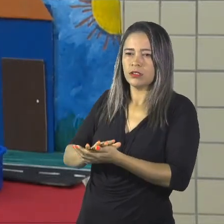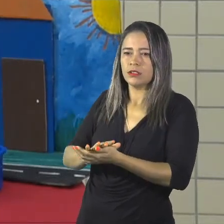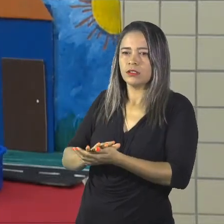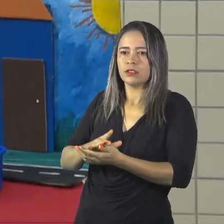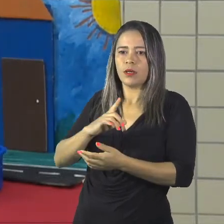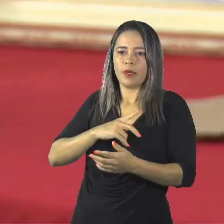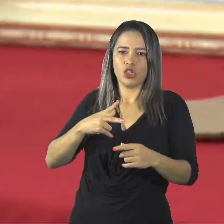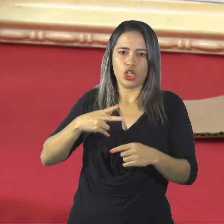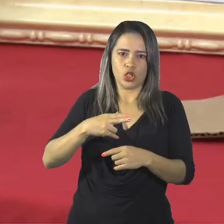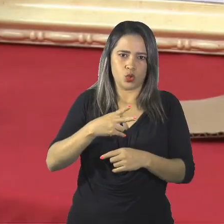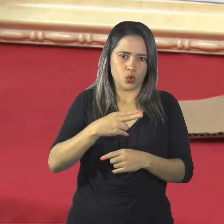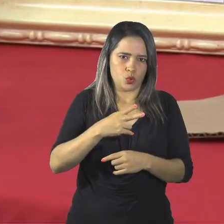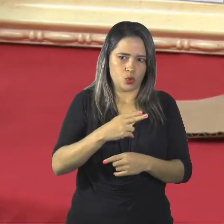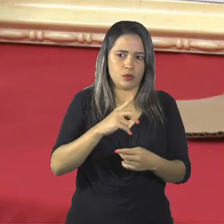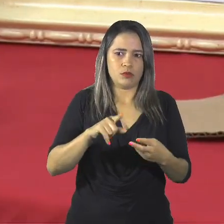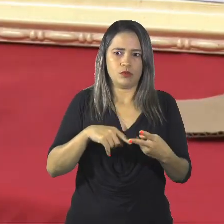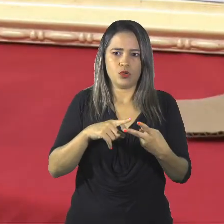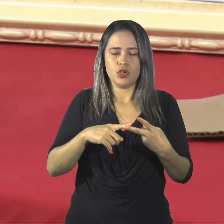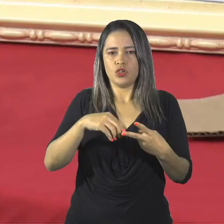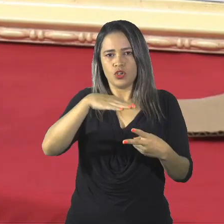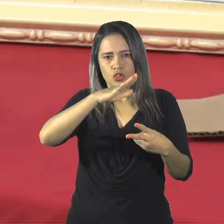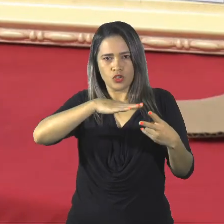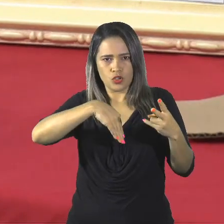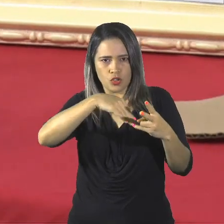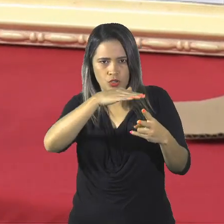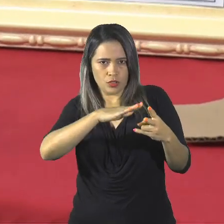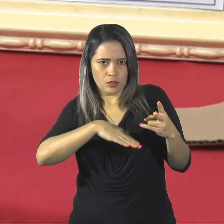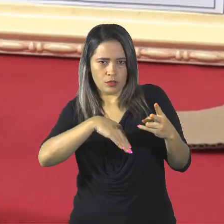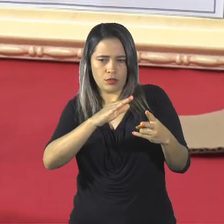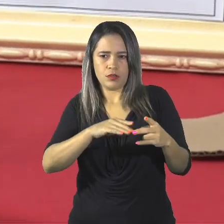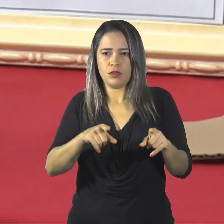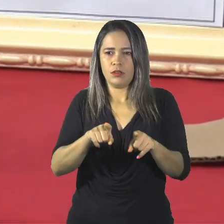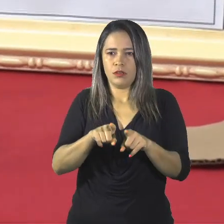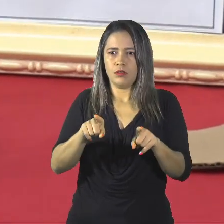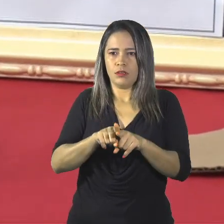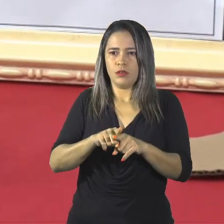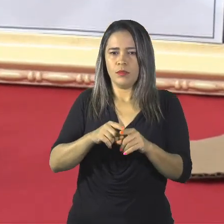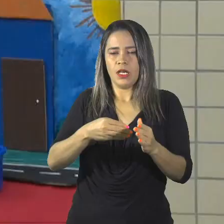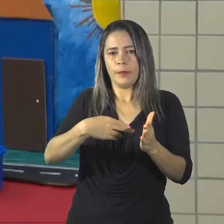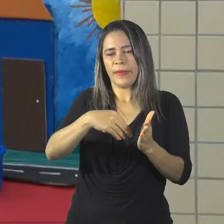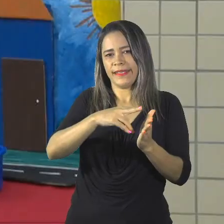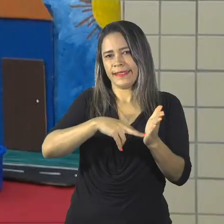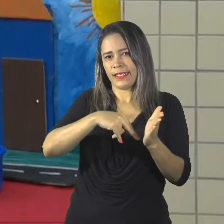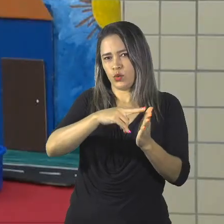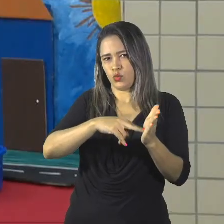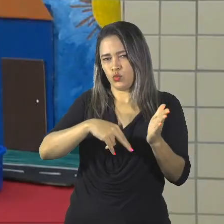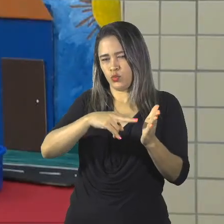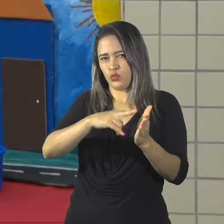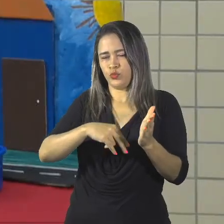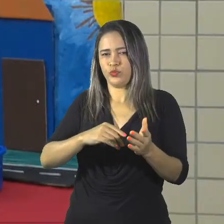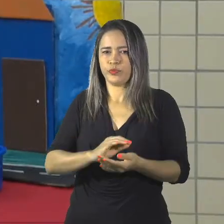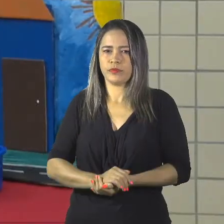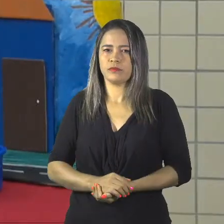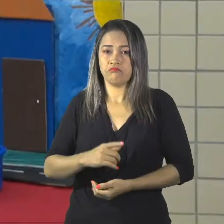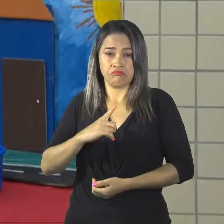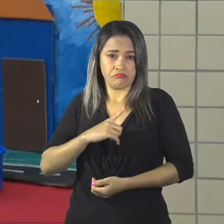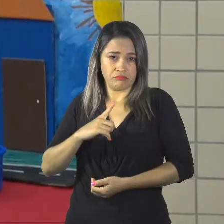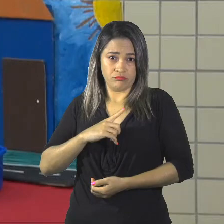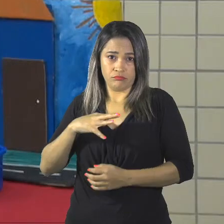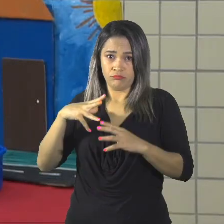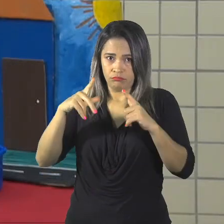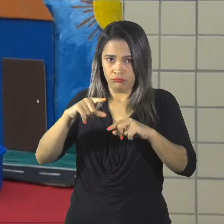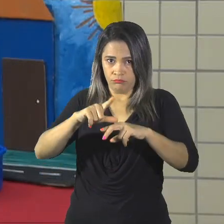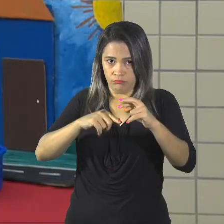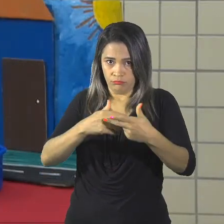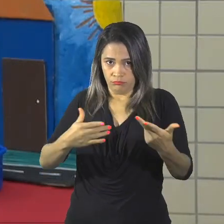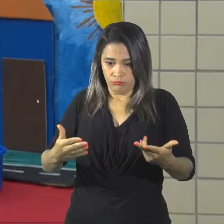tesoura, tinta e também você vai precisar de pincel. Quando você tiver com todo esse material em